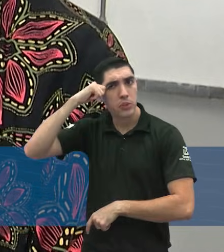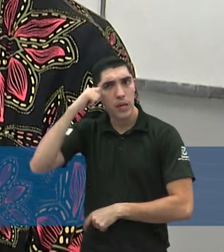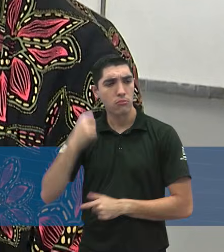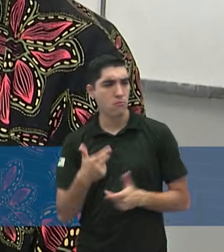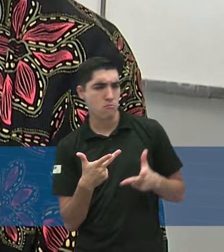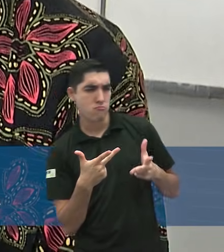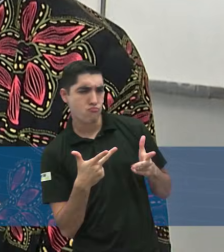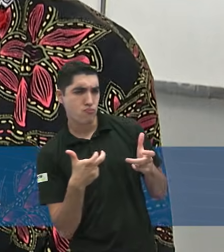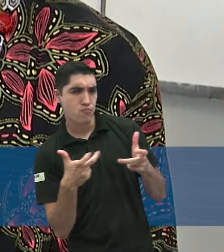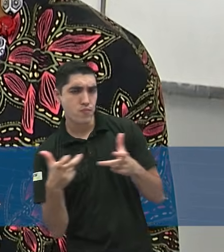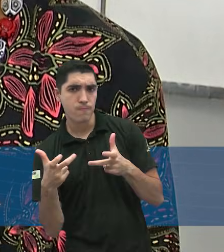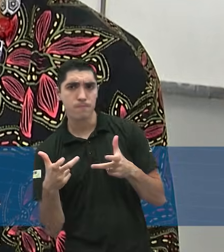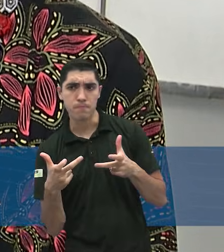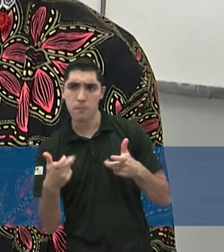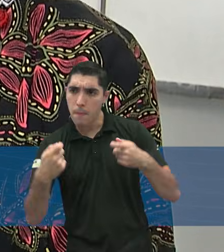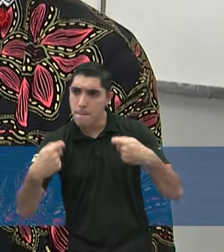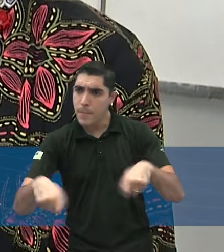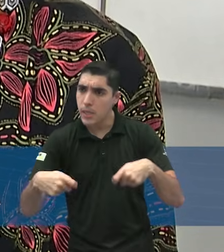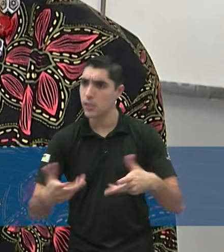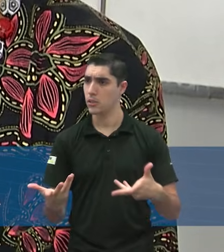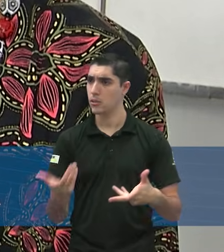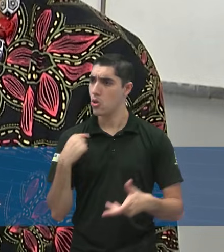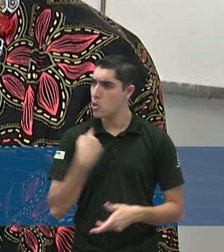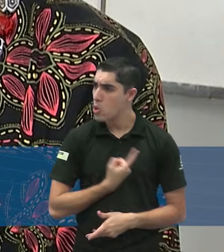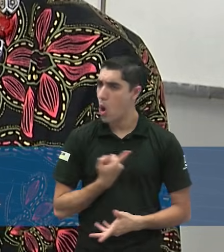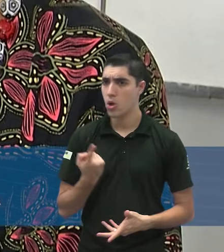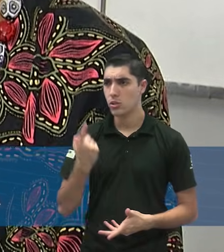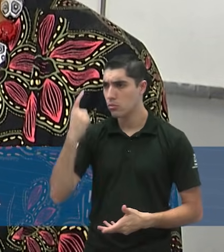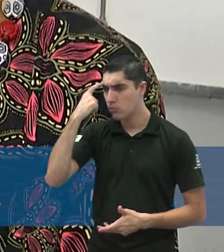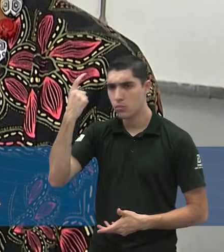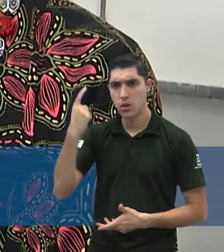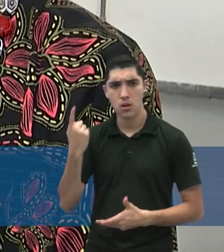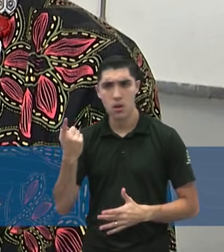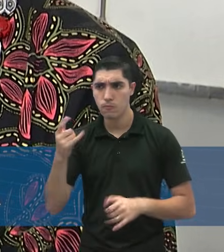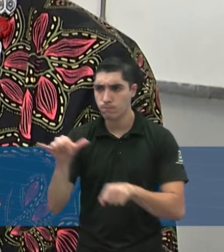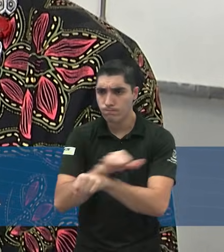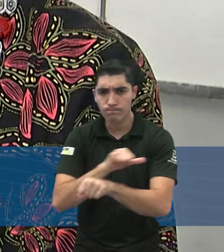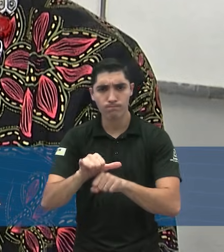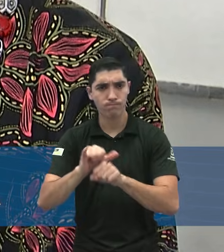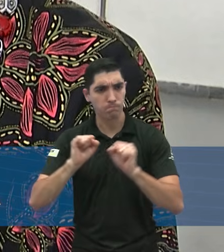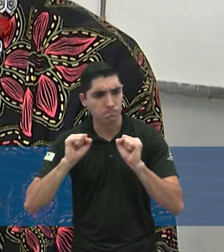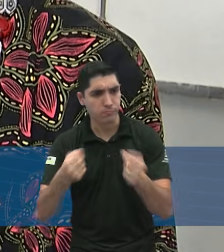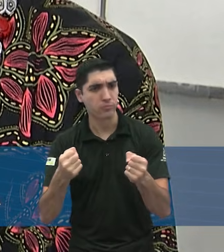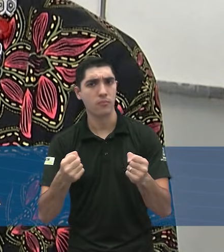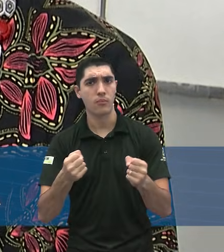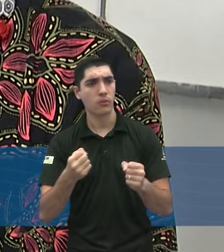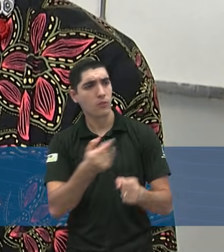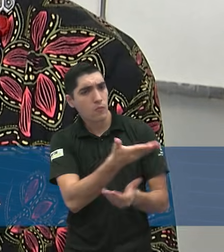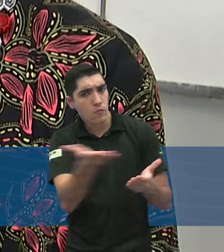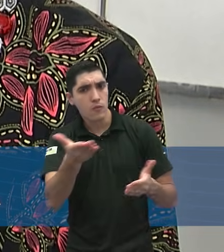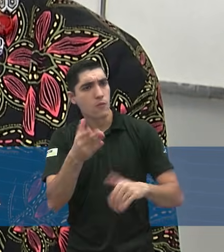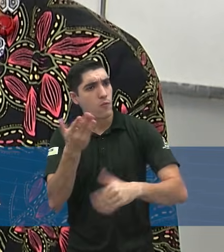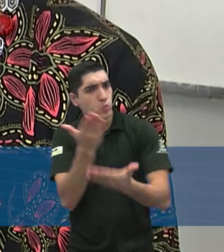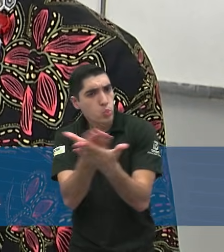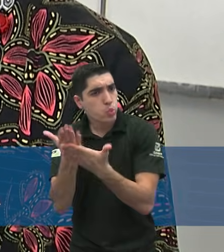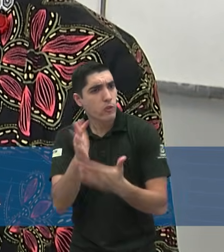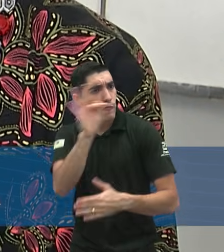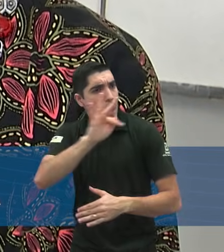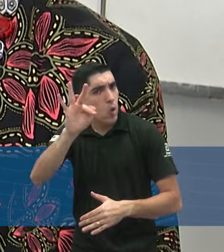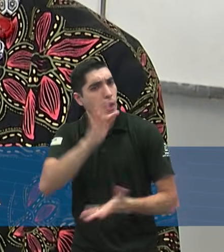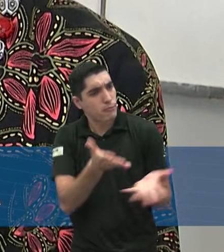perceber a necessidade, a importância desse ingresso no curso superior, o que